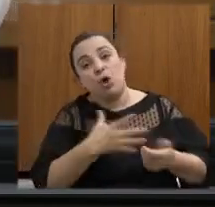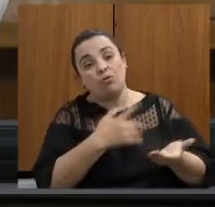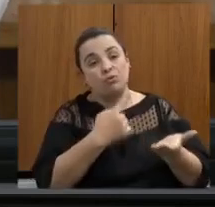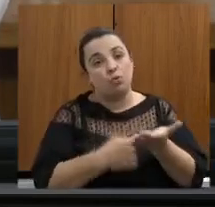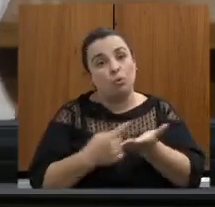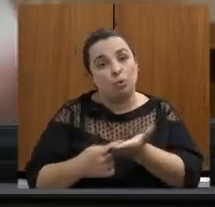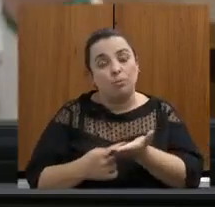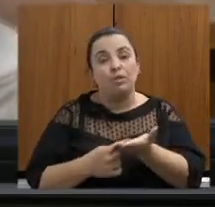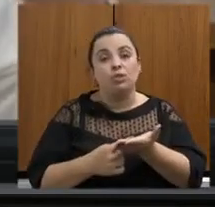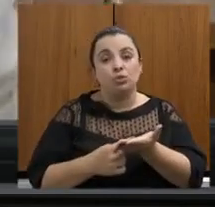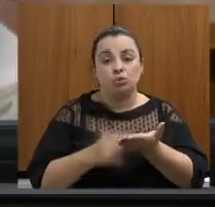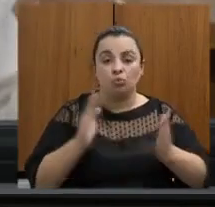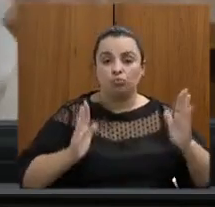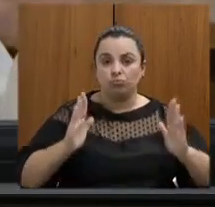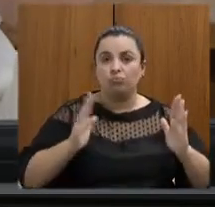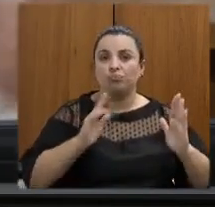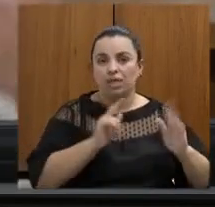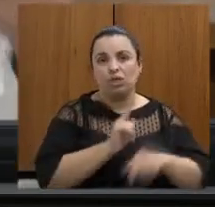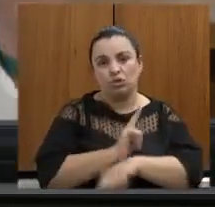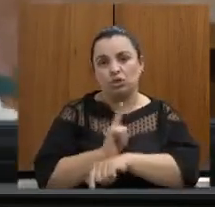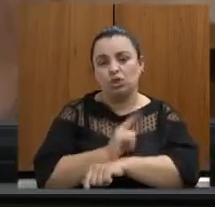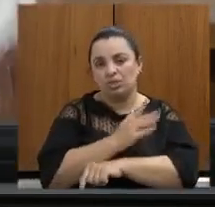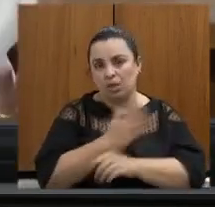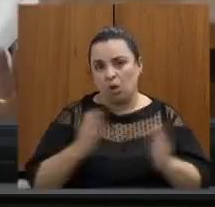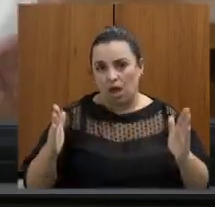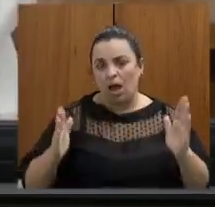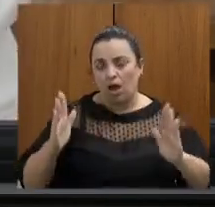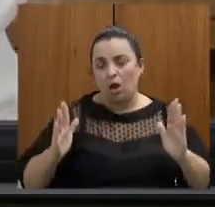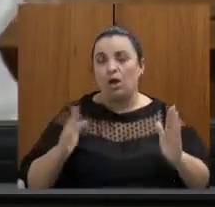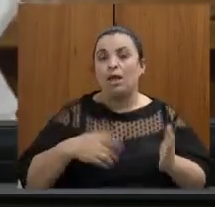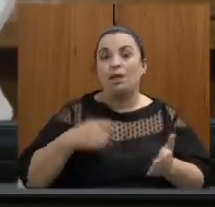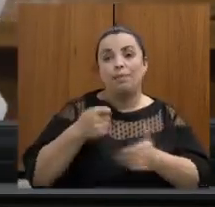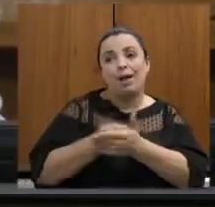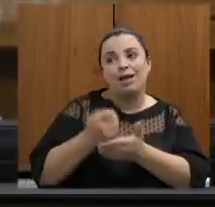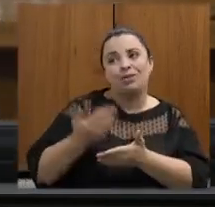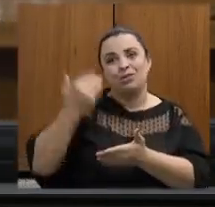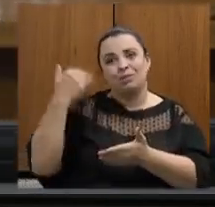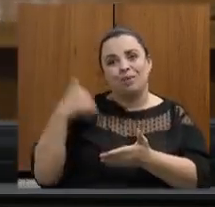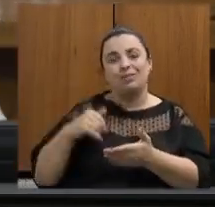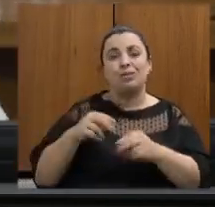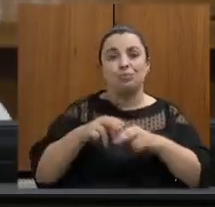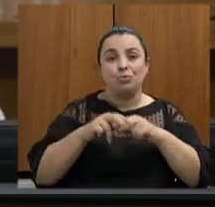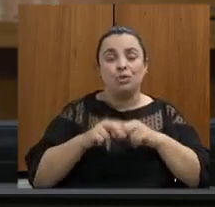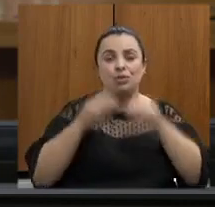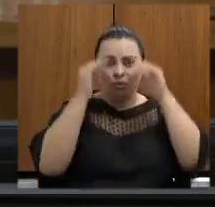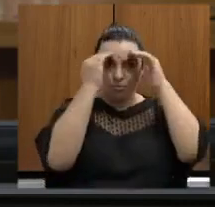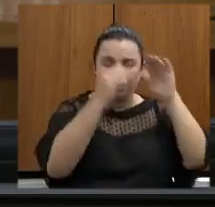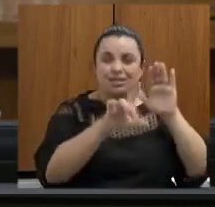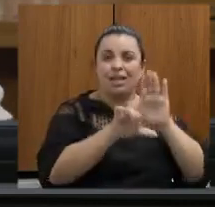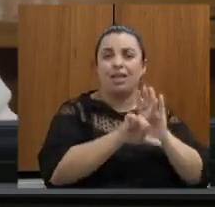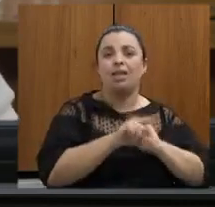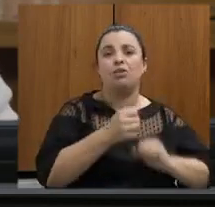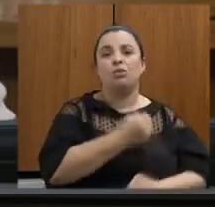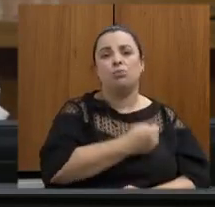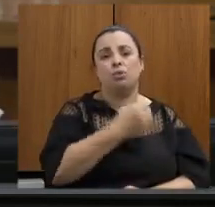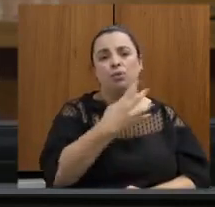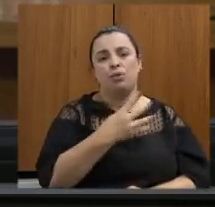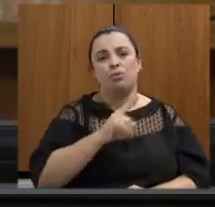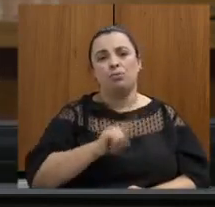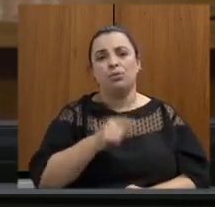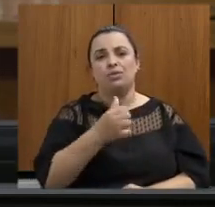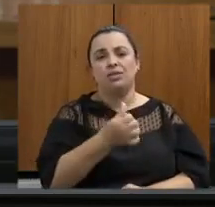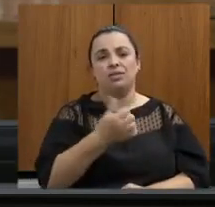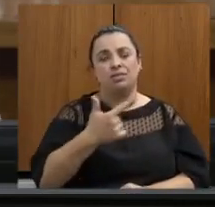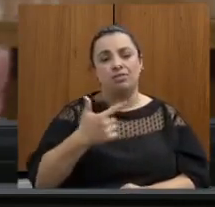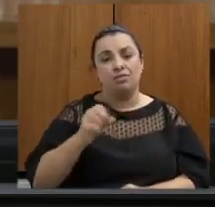gestão e pagamos pelos antigos inclusive por força da lei 4.320 que estabelece cronologia de